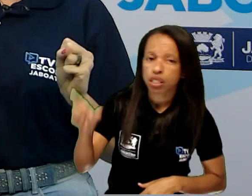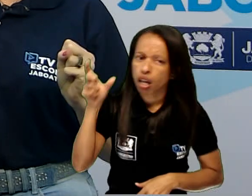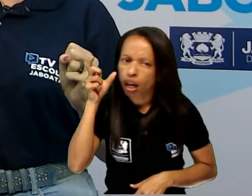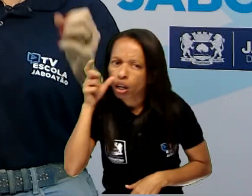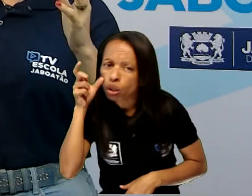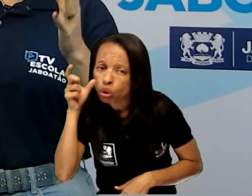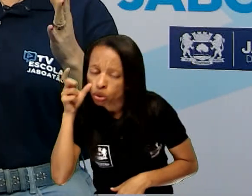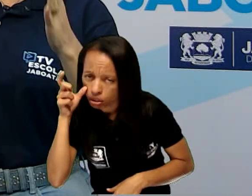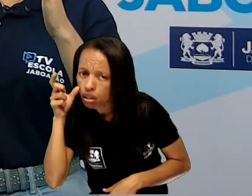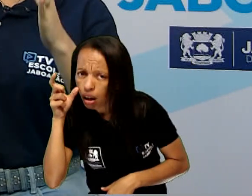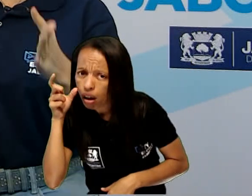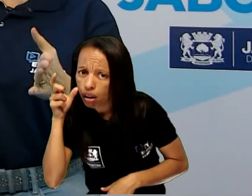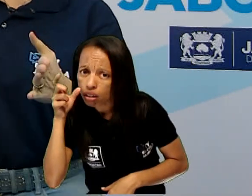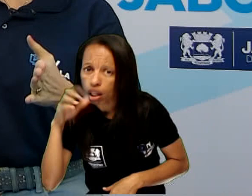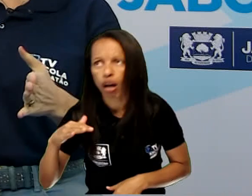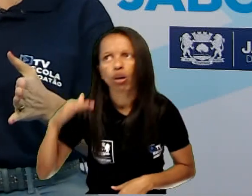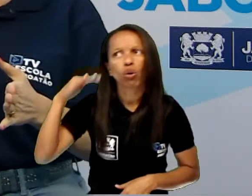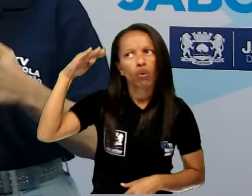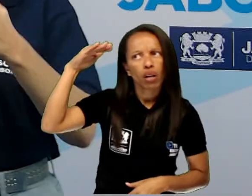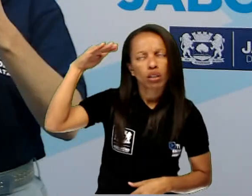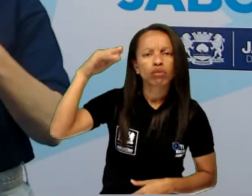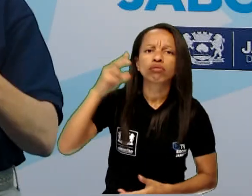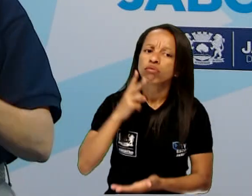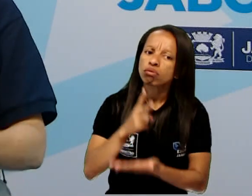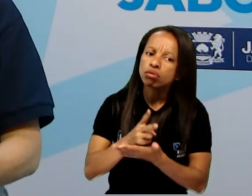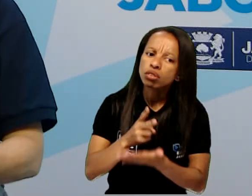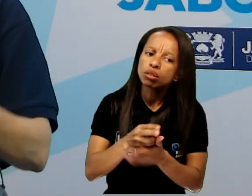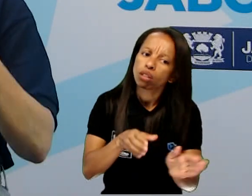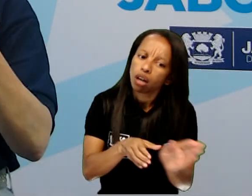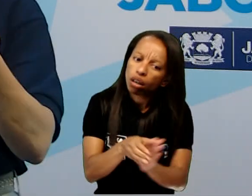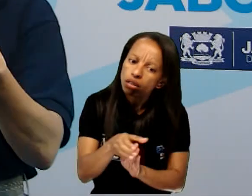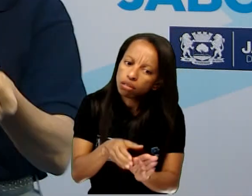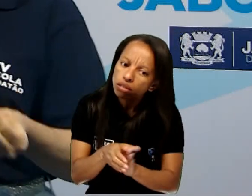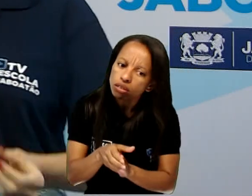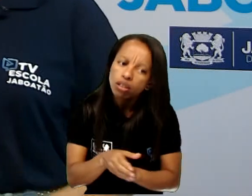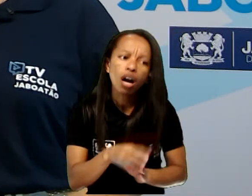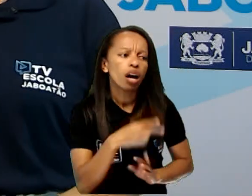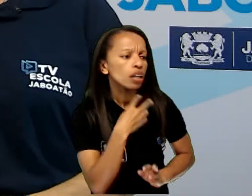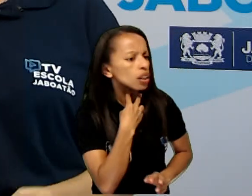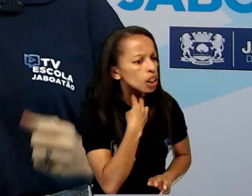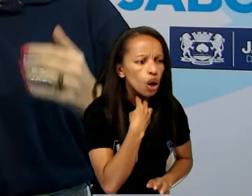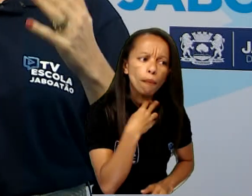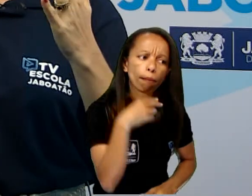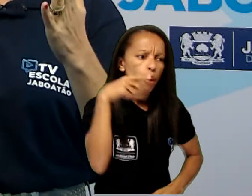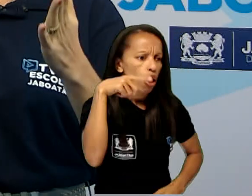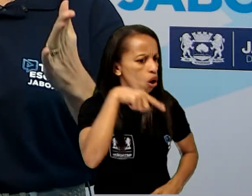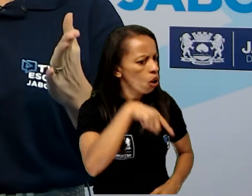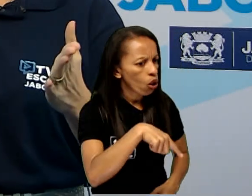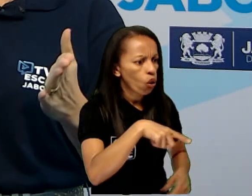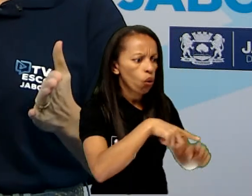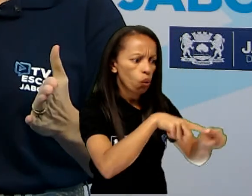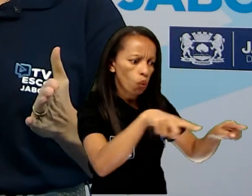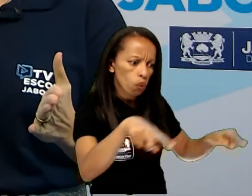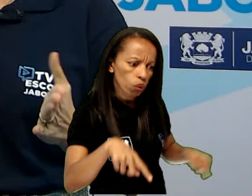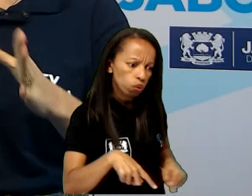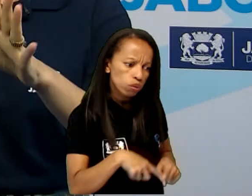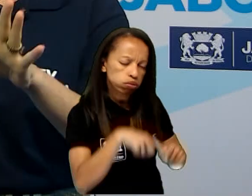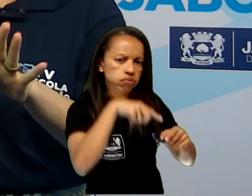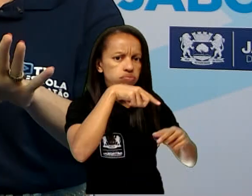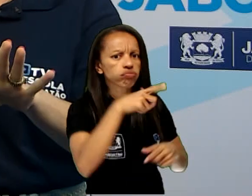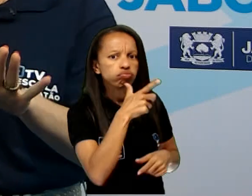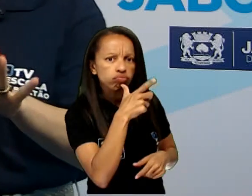E assim, e o adulto sempre orientando, olha, aqui não pode mexer. Essa aqui é uma área que você não